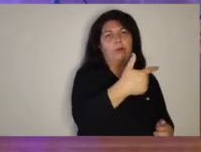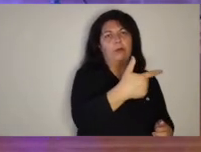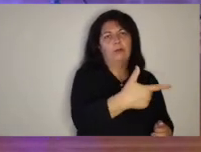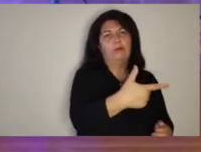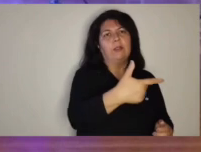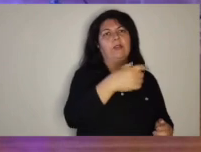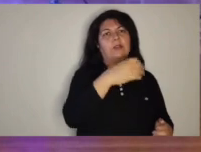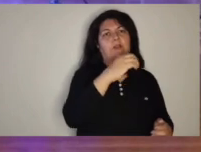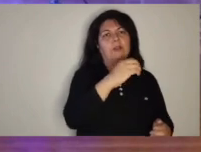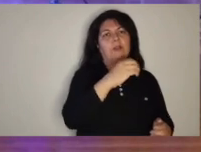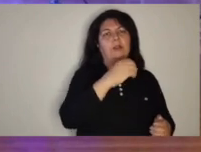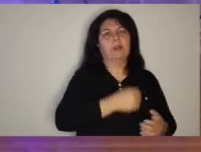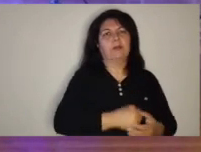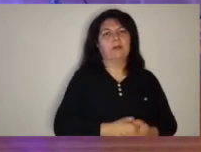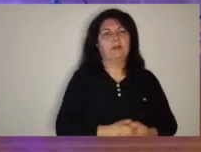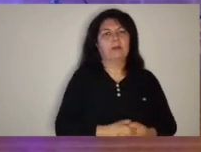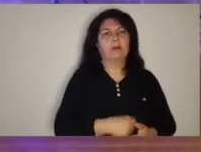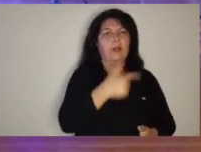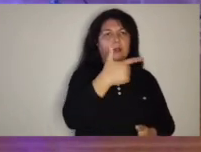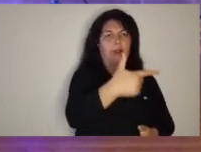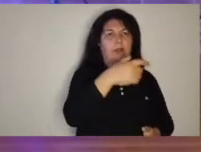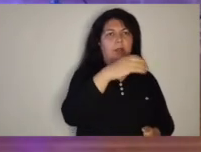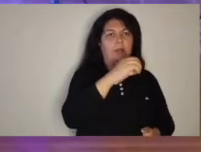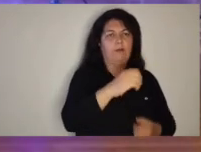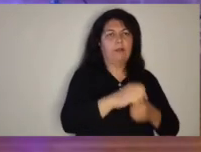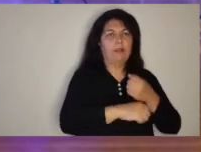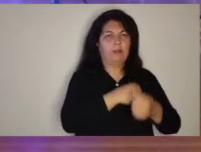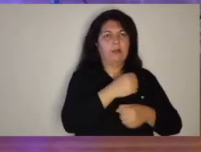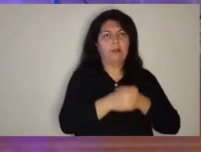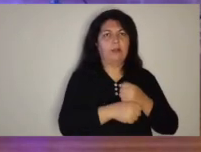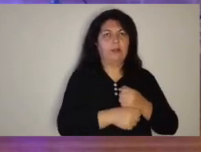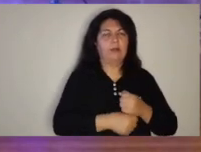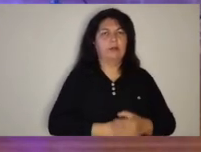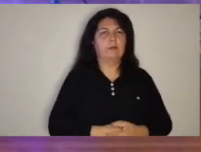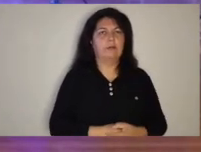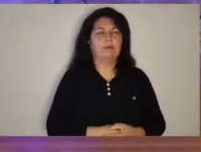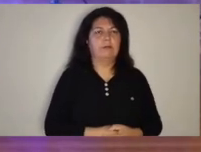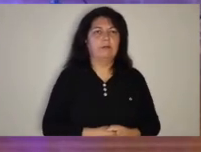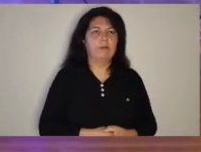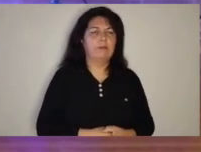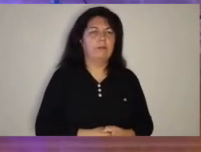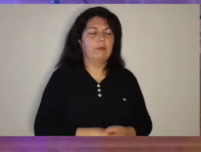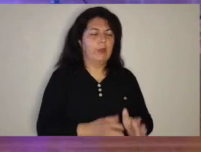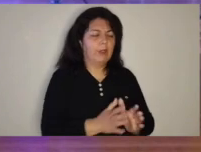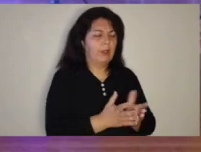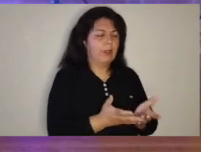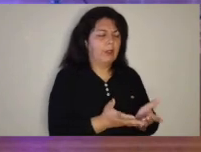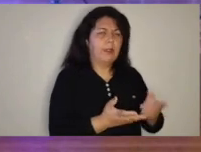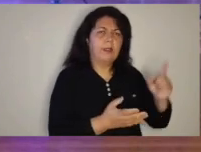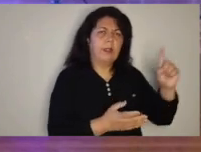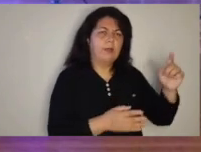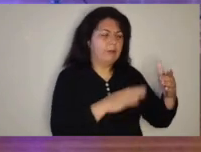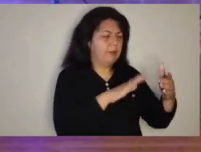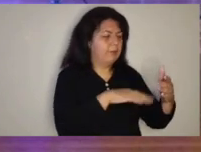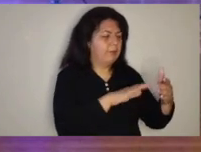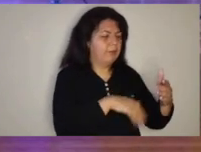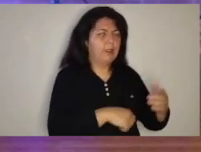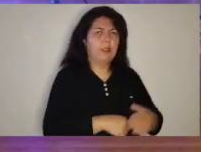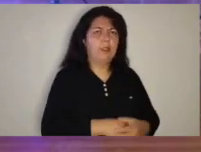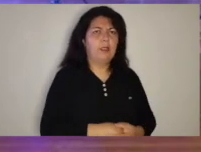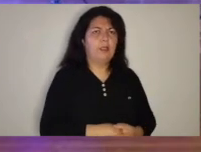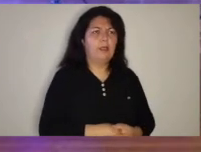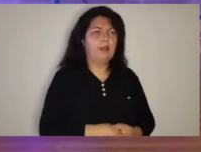Mas se você ler, é só isso que é retratado. Fala alguma coisa que aconteceu na casa de